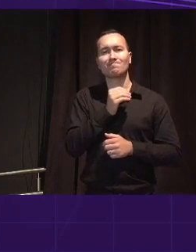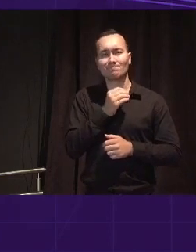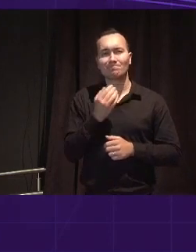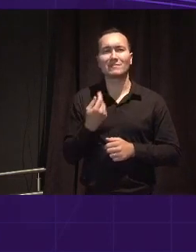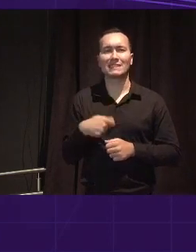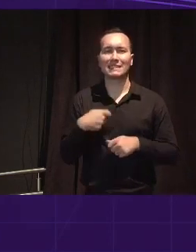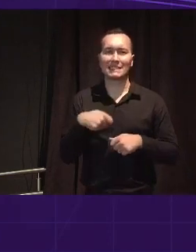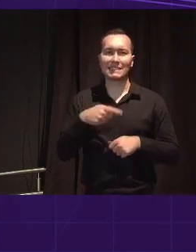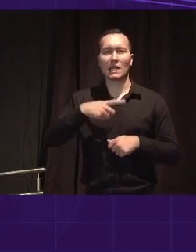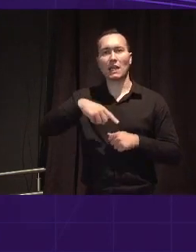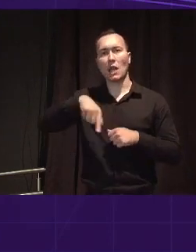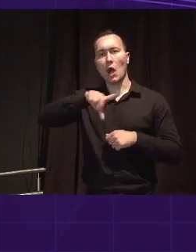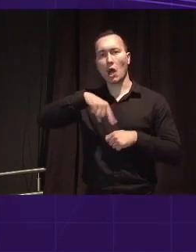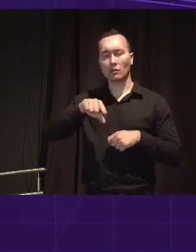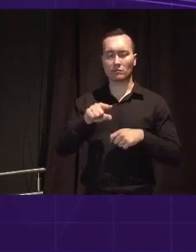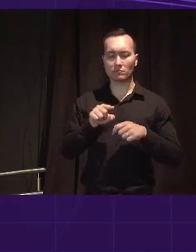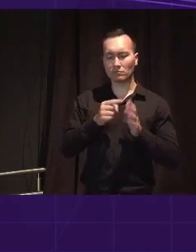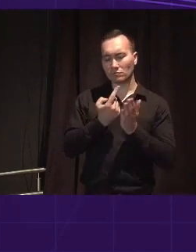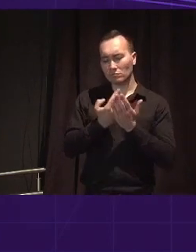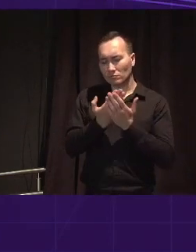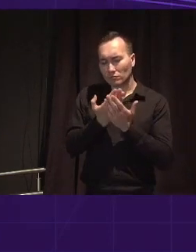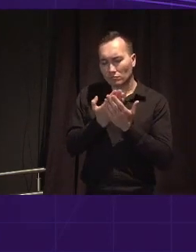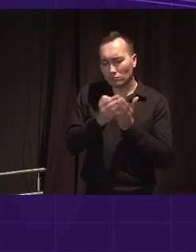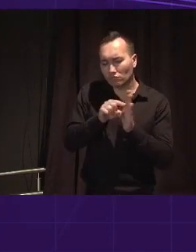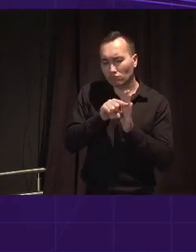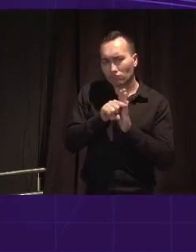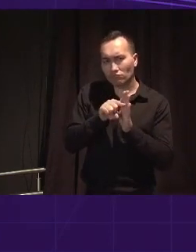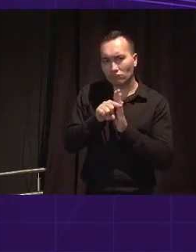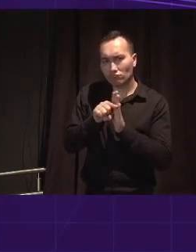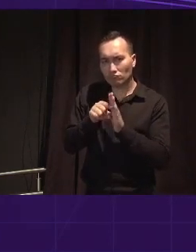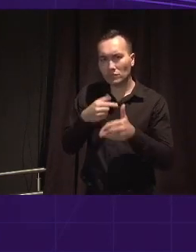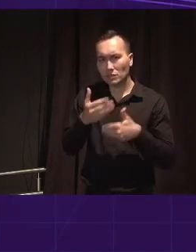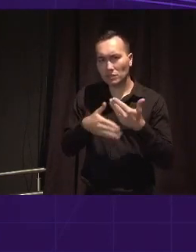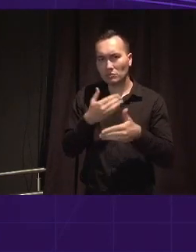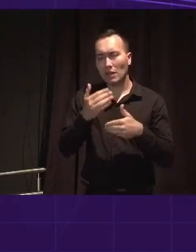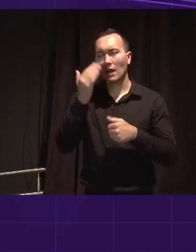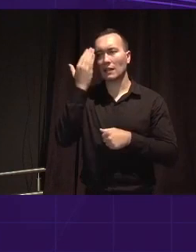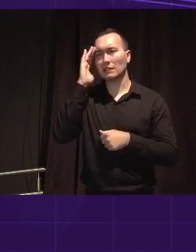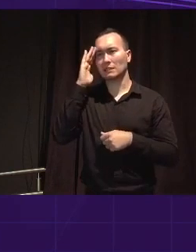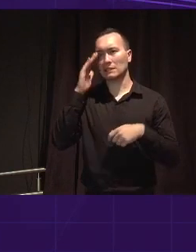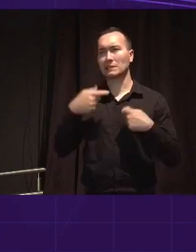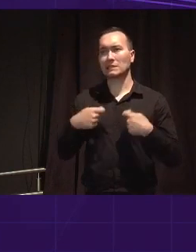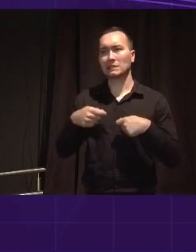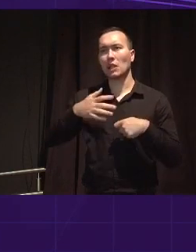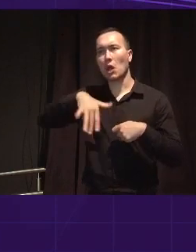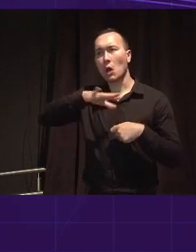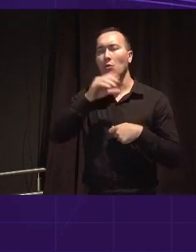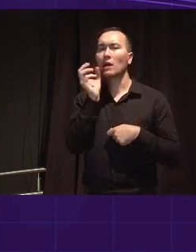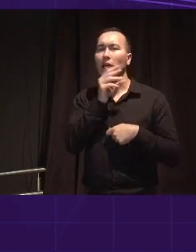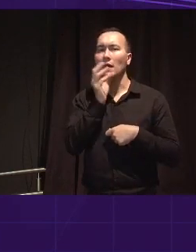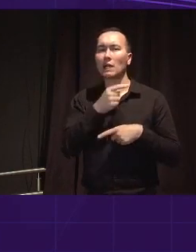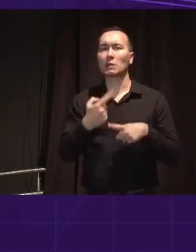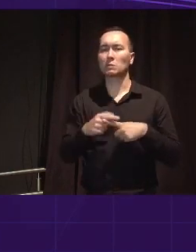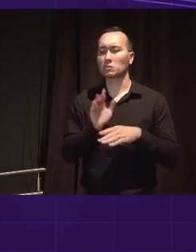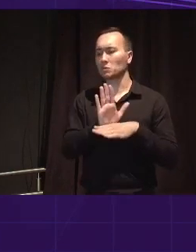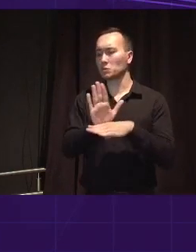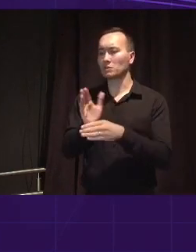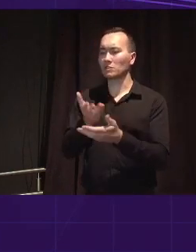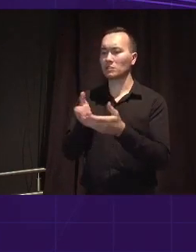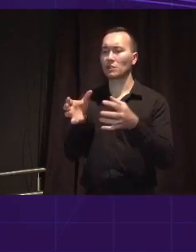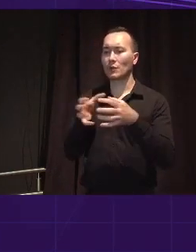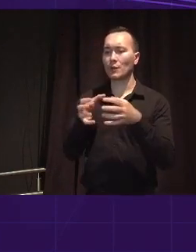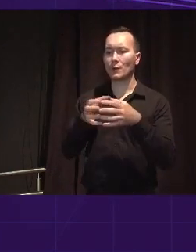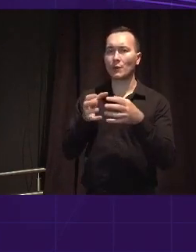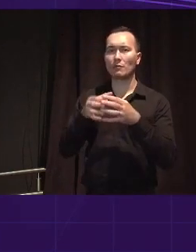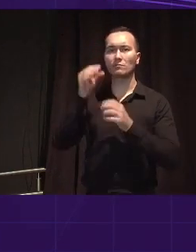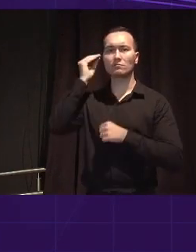olhou muito para isso. A gente gerou muito estressor, a gente entendeu que eleva a maturidade dos times, tá? Então, a gente tomou